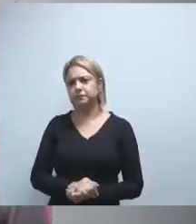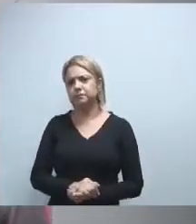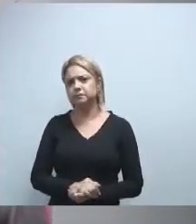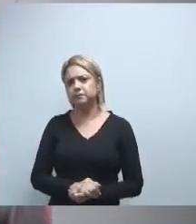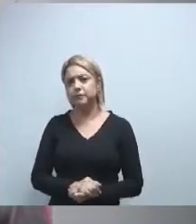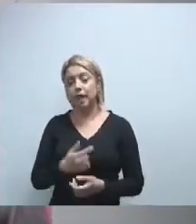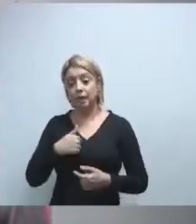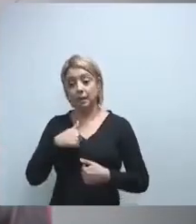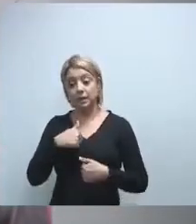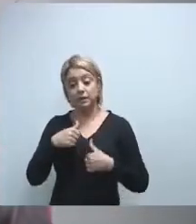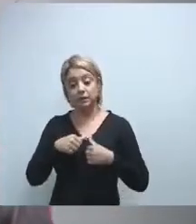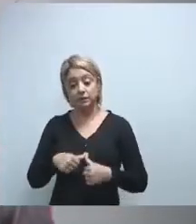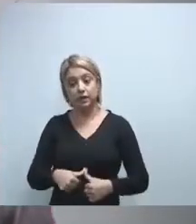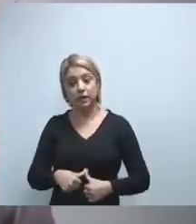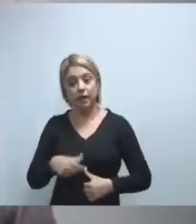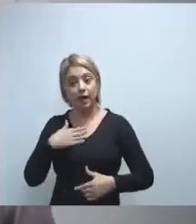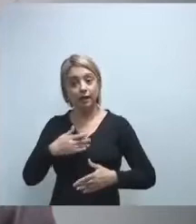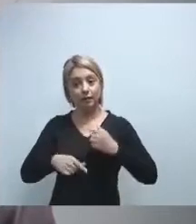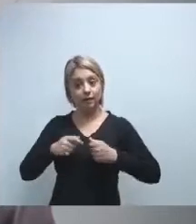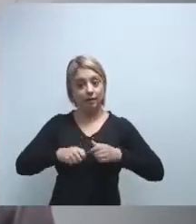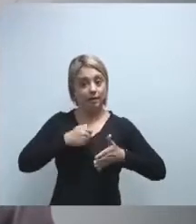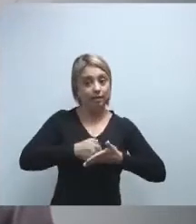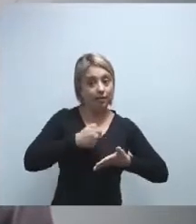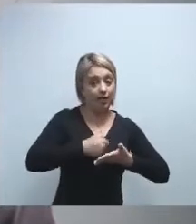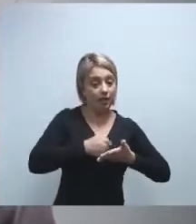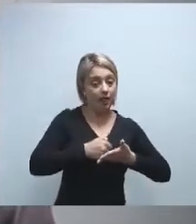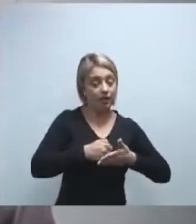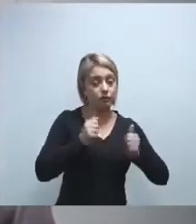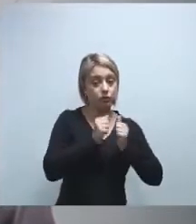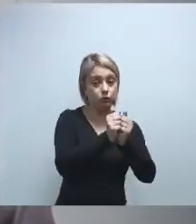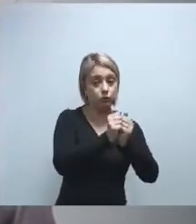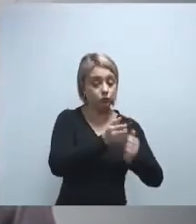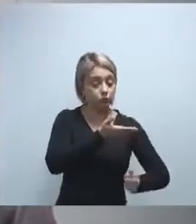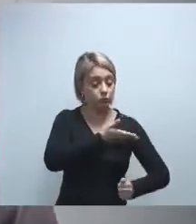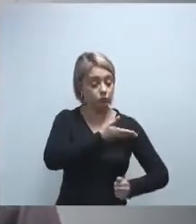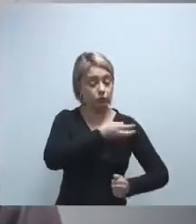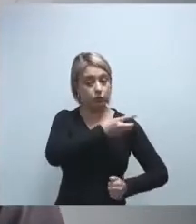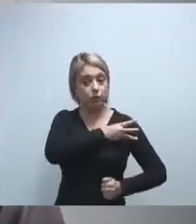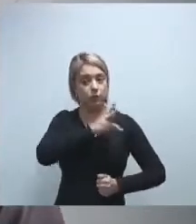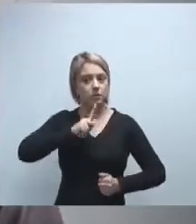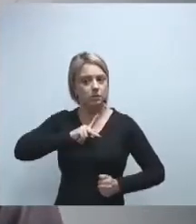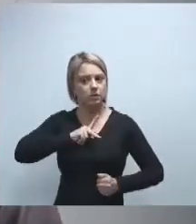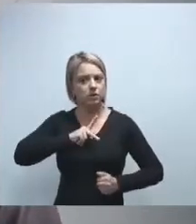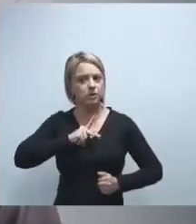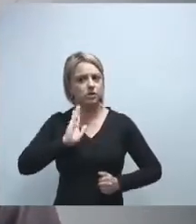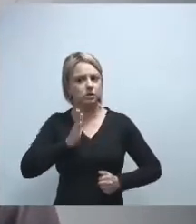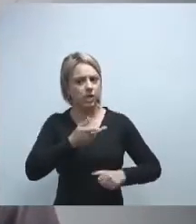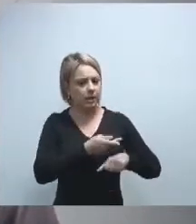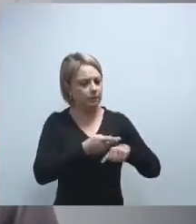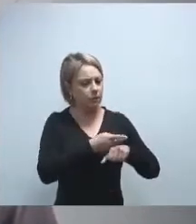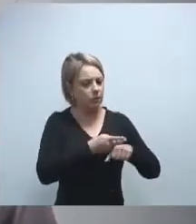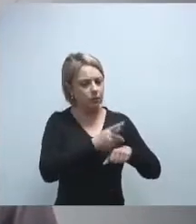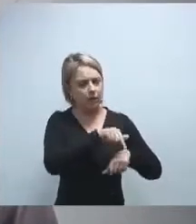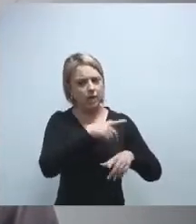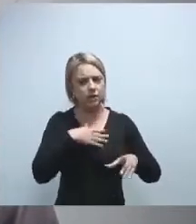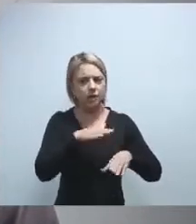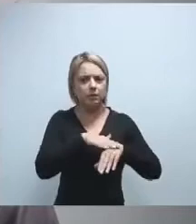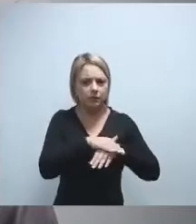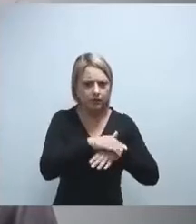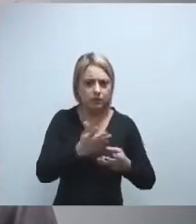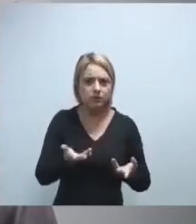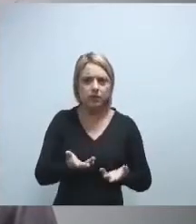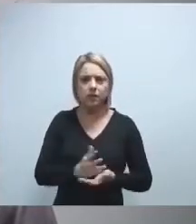mas eu estarei na trincheira ao lado do ministério público meus colegas de são paulo já me procuraram num